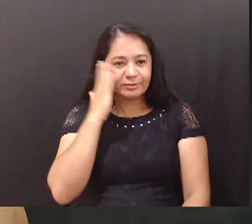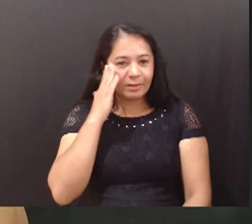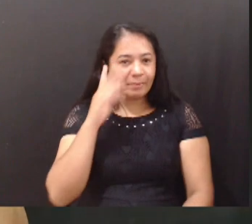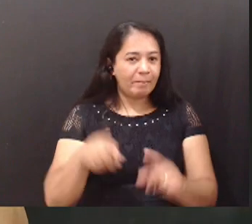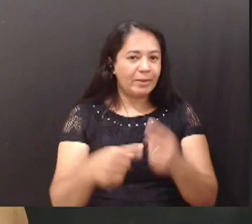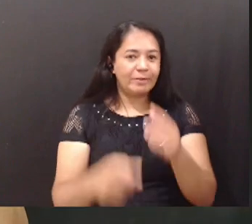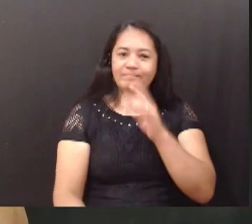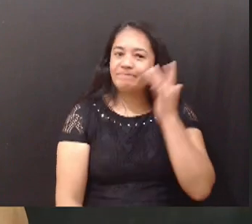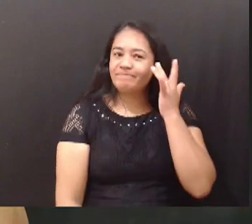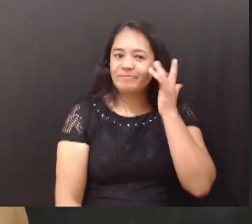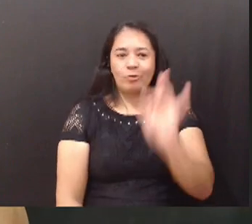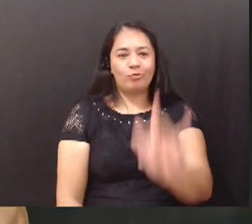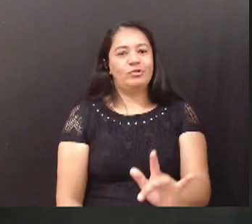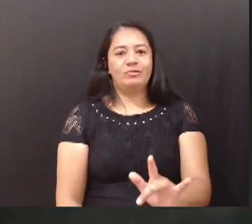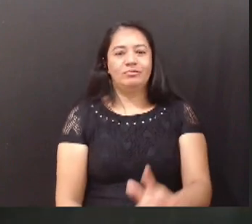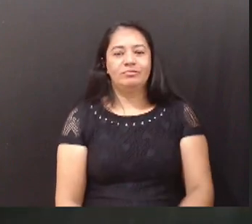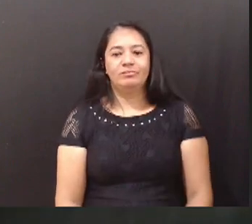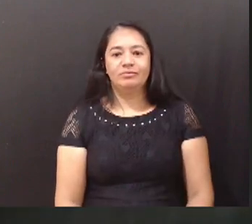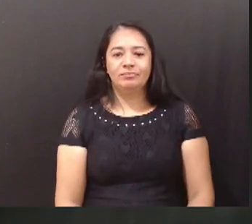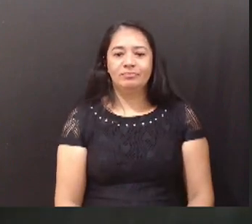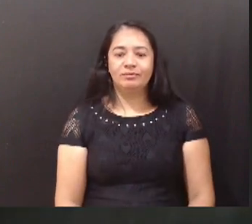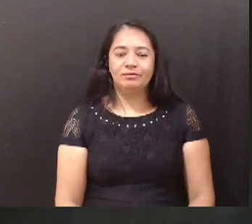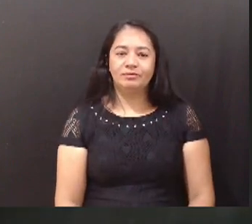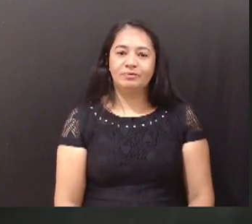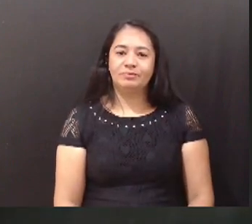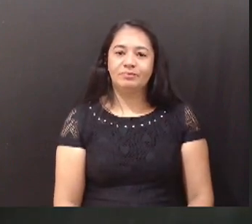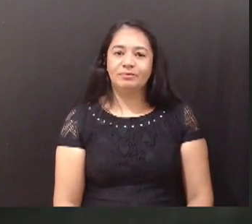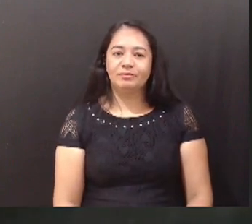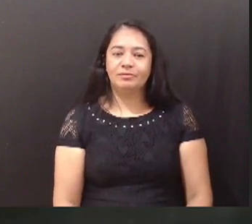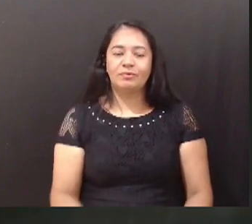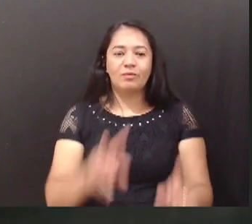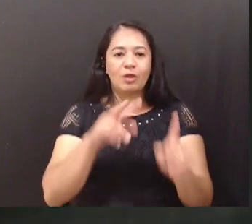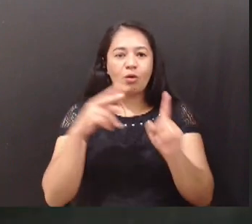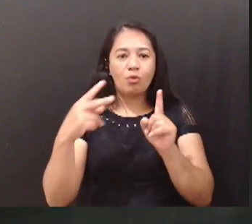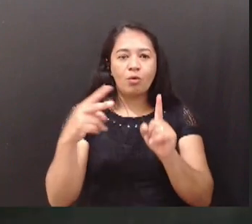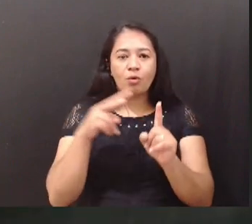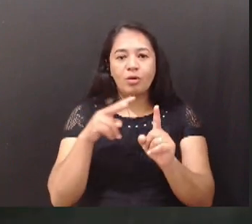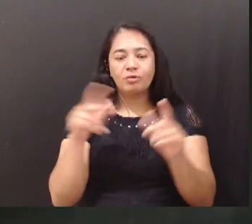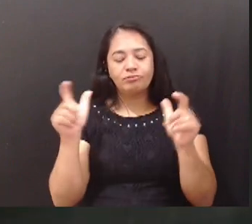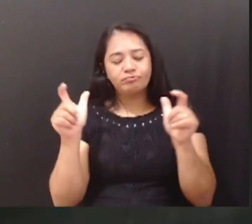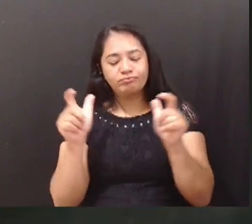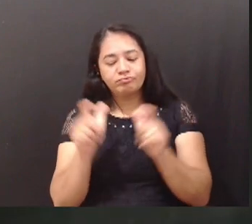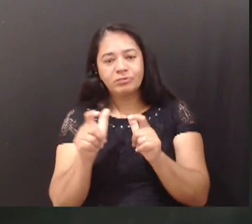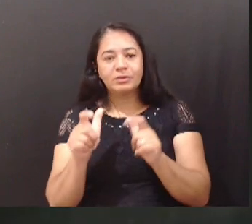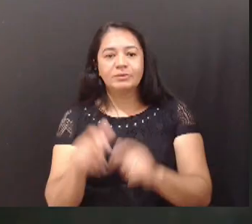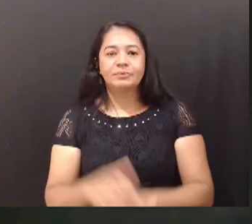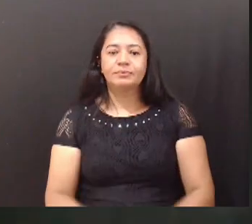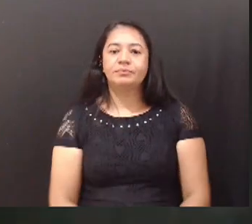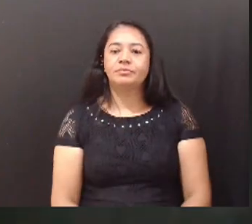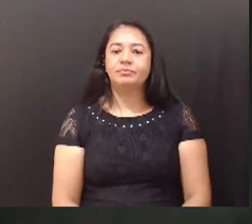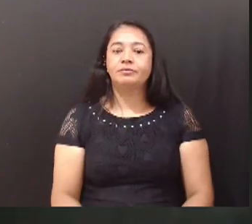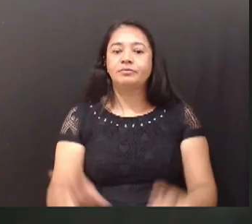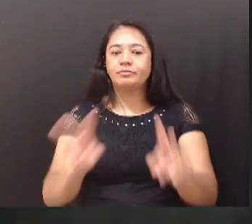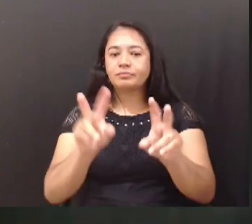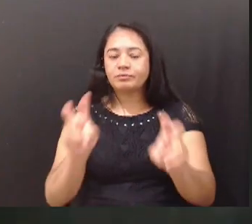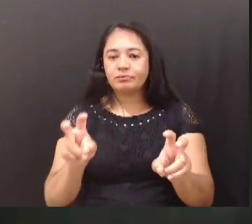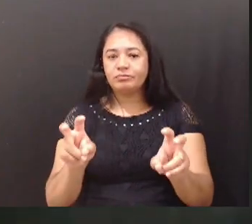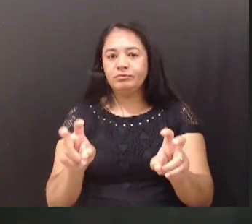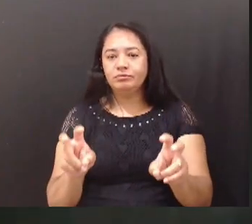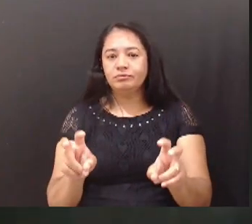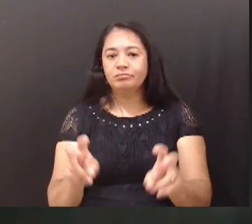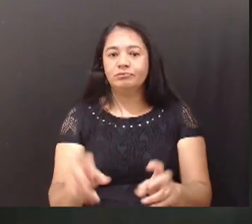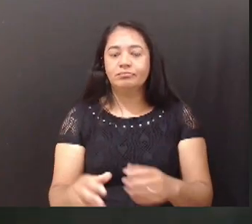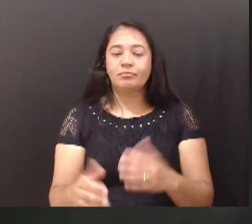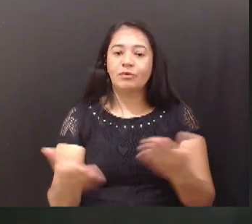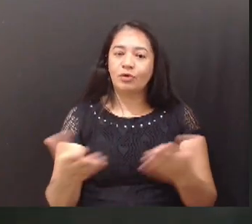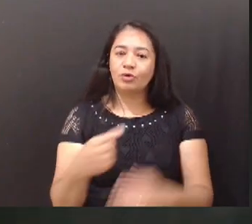né? E fazer essa visão macro, essa visão ampliada sobre um determinado assunto, e hoje nós estamos